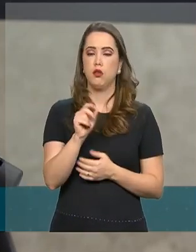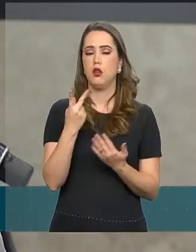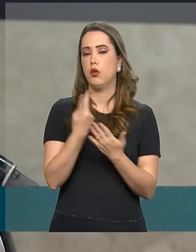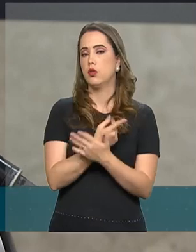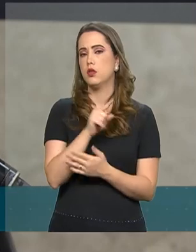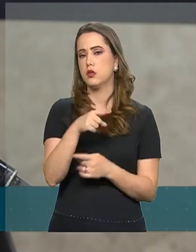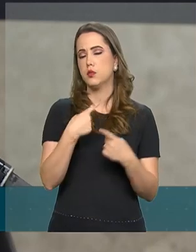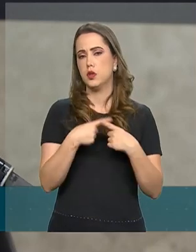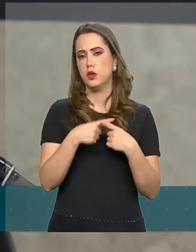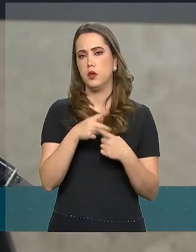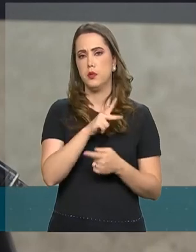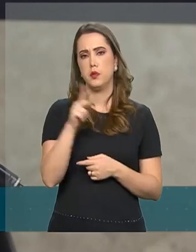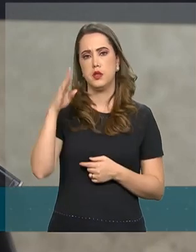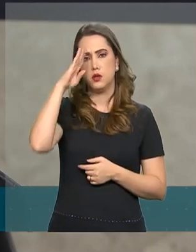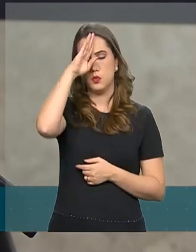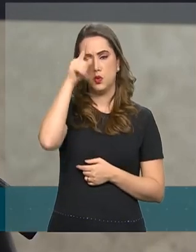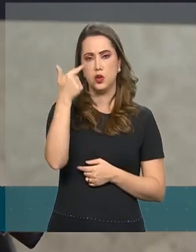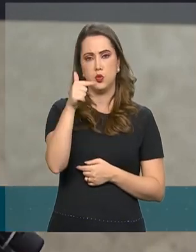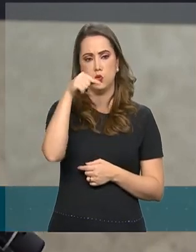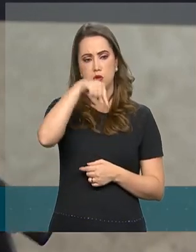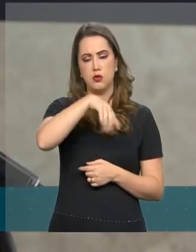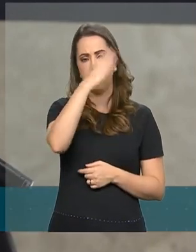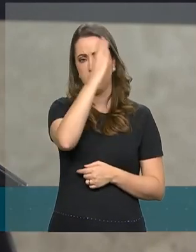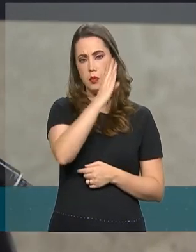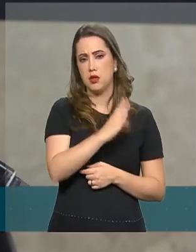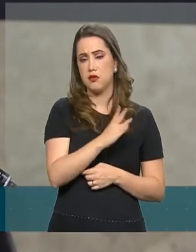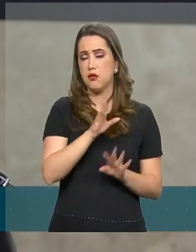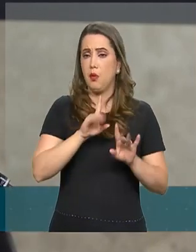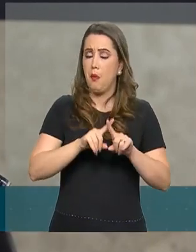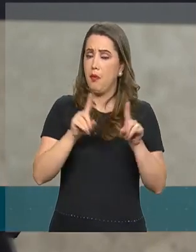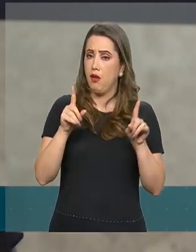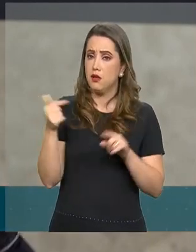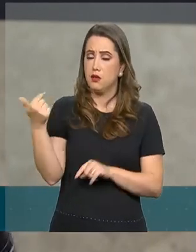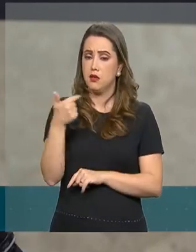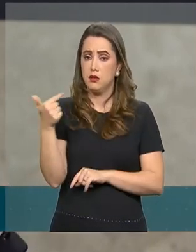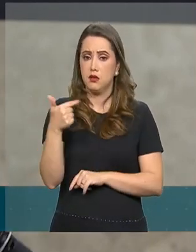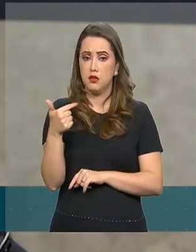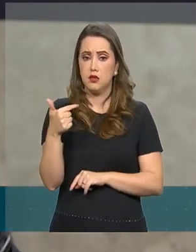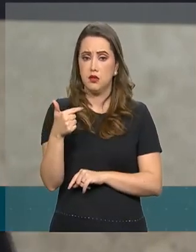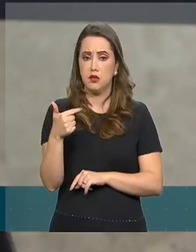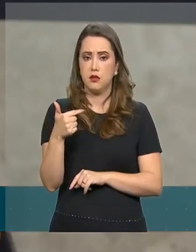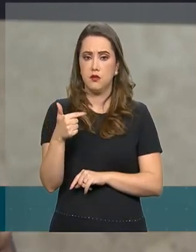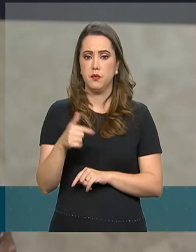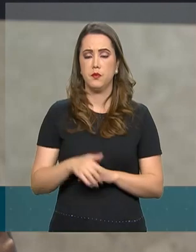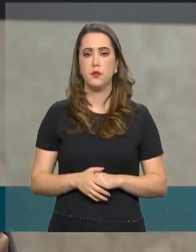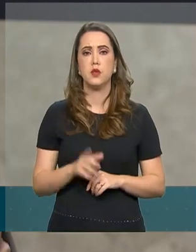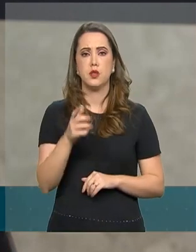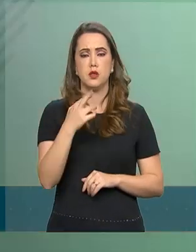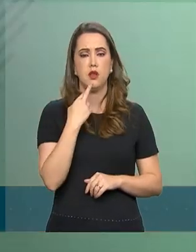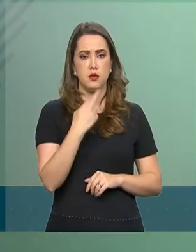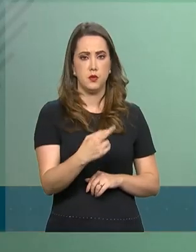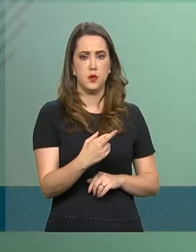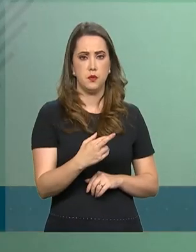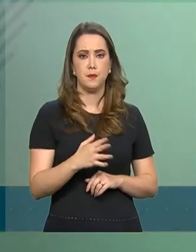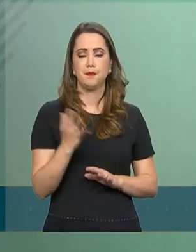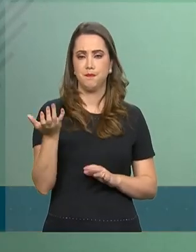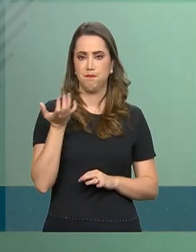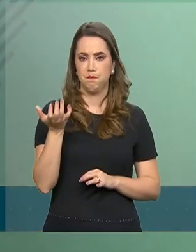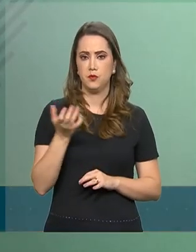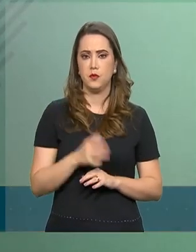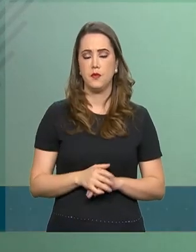acontecer até porque o presidente não vai estar no país e aí uma segunda questão seu carro nesta que eu deixe me